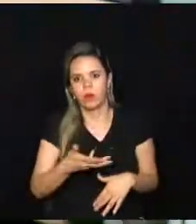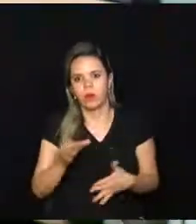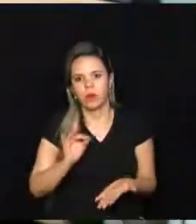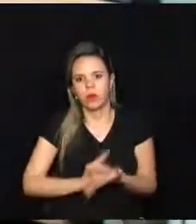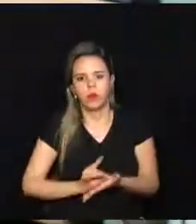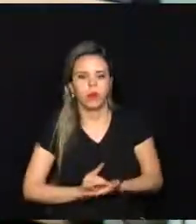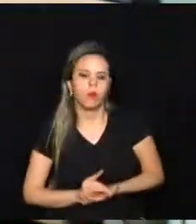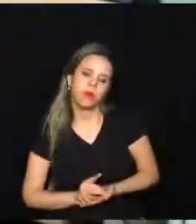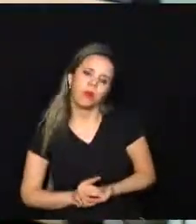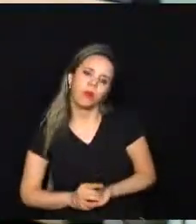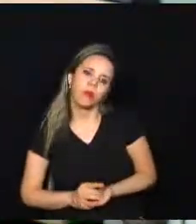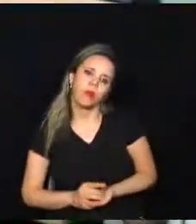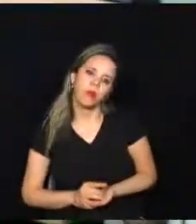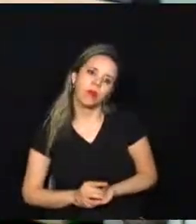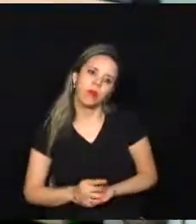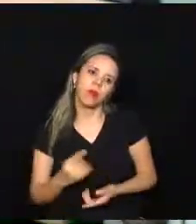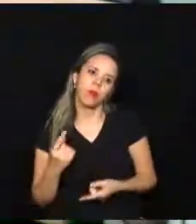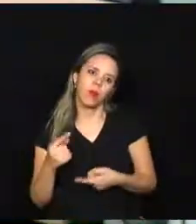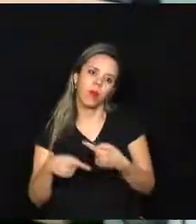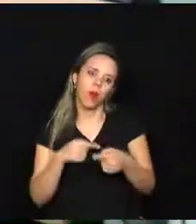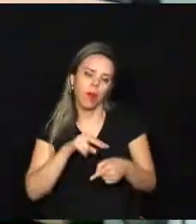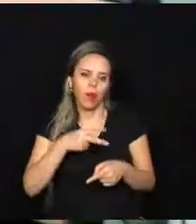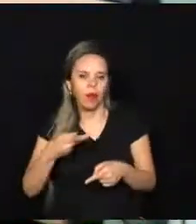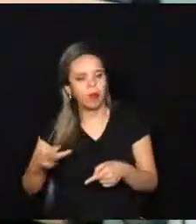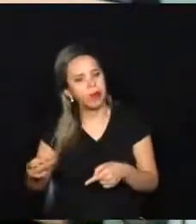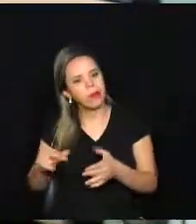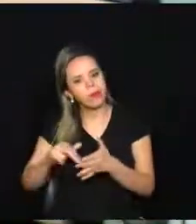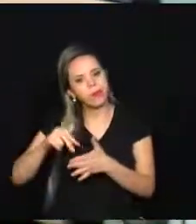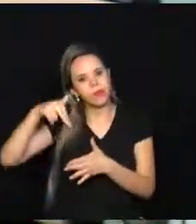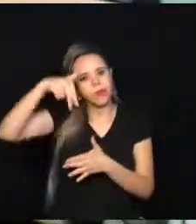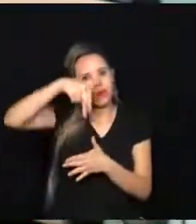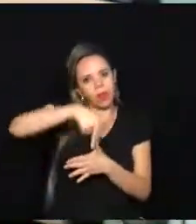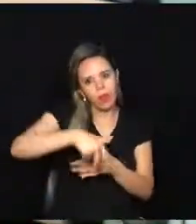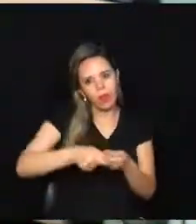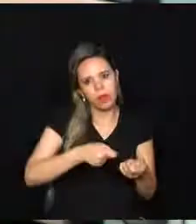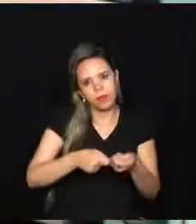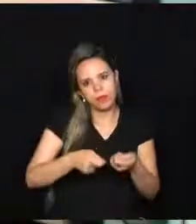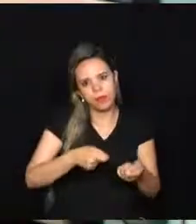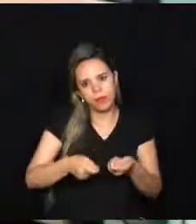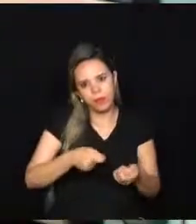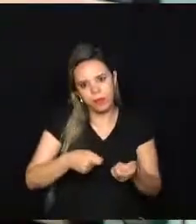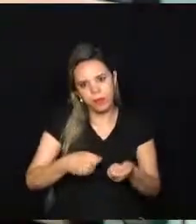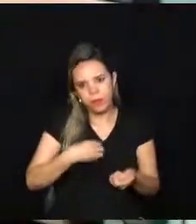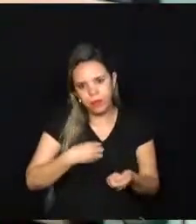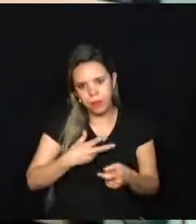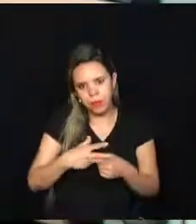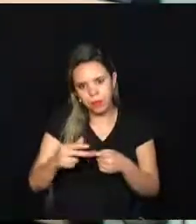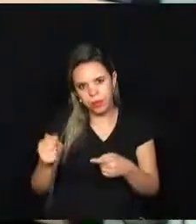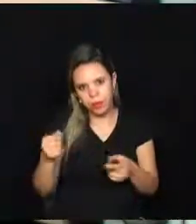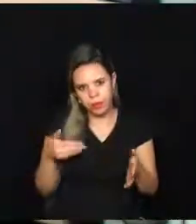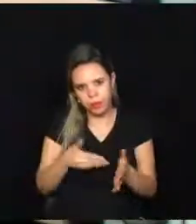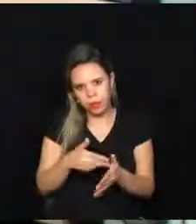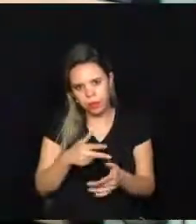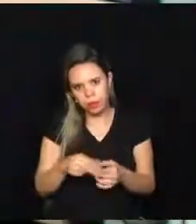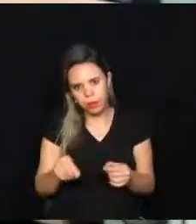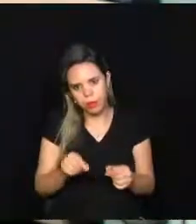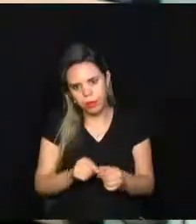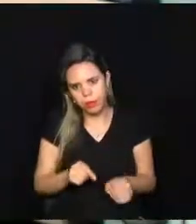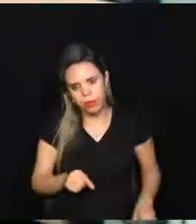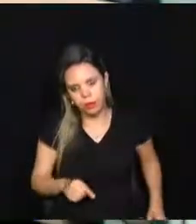eficiente, com rolamentos, com saltos, equilíbrio. É uma forma de superar obstáculos, né?